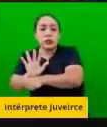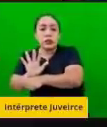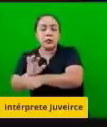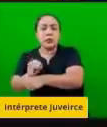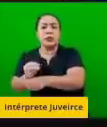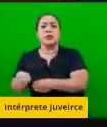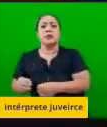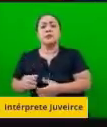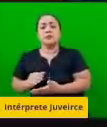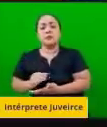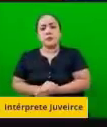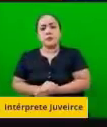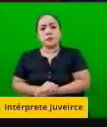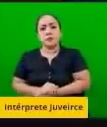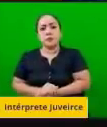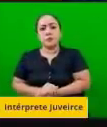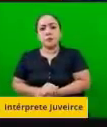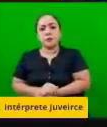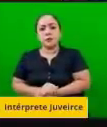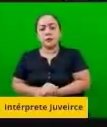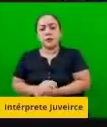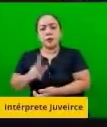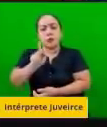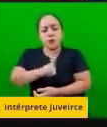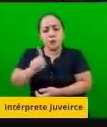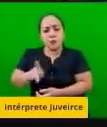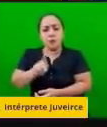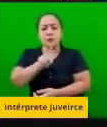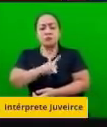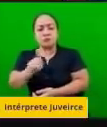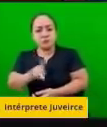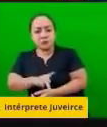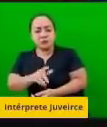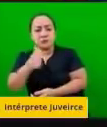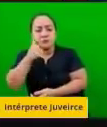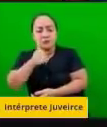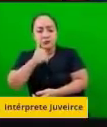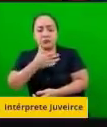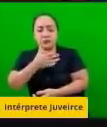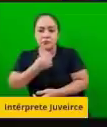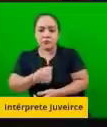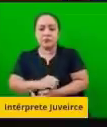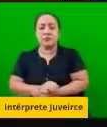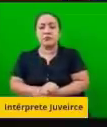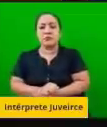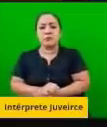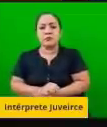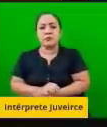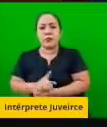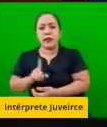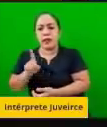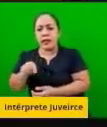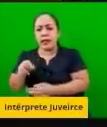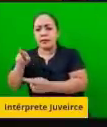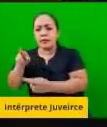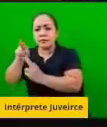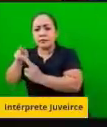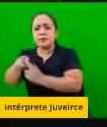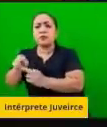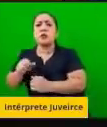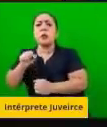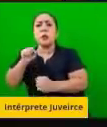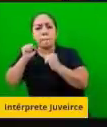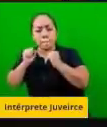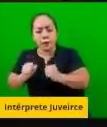cinema, professor, professora, é uma fonte que eu posso trabalhar nos três períodos, né? No período